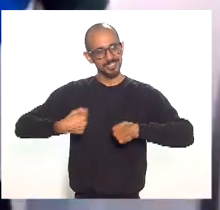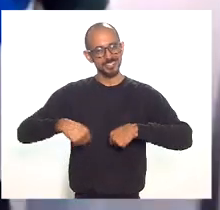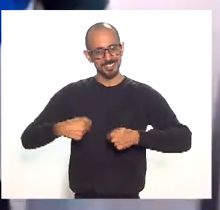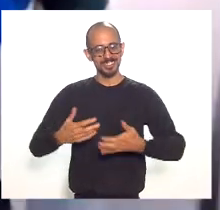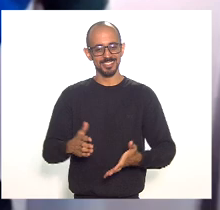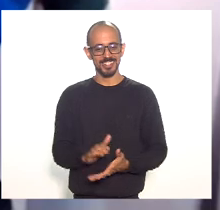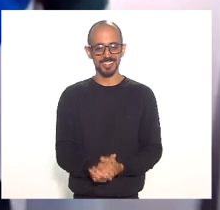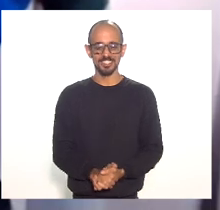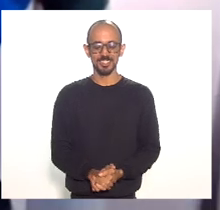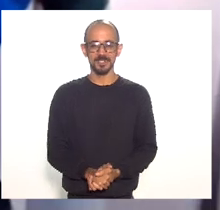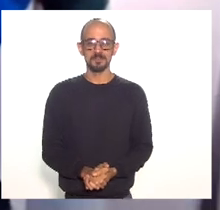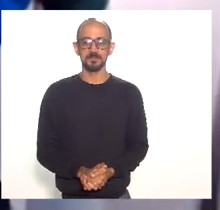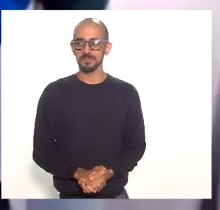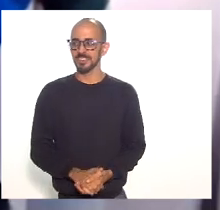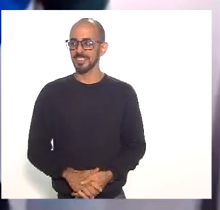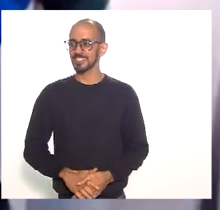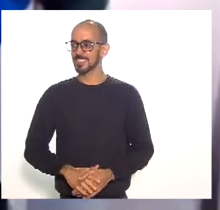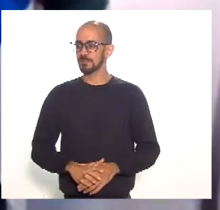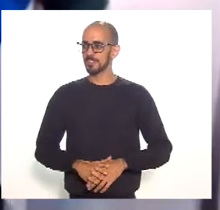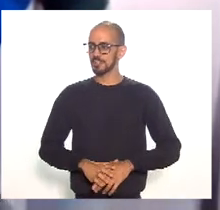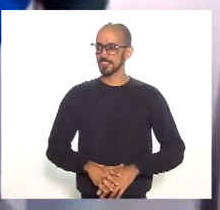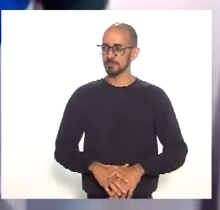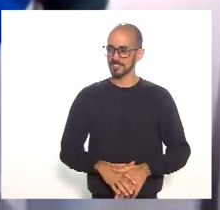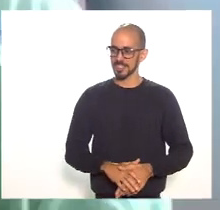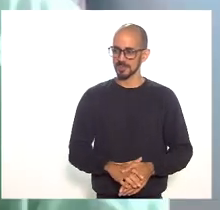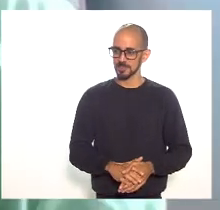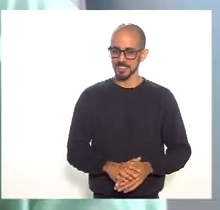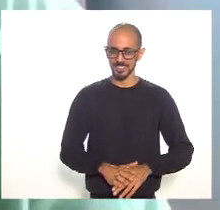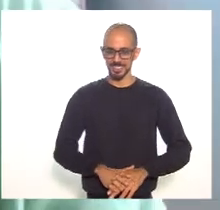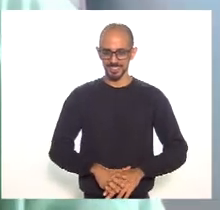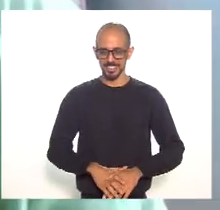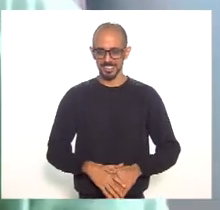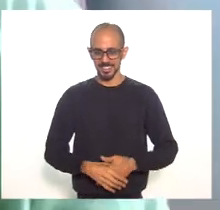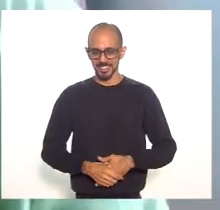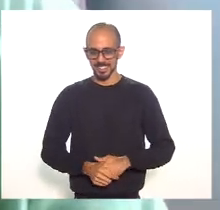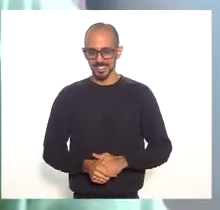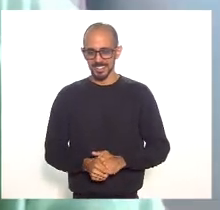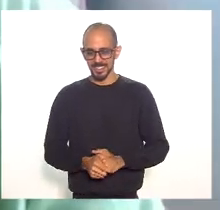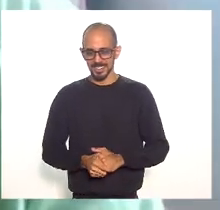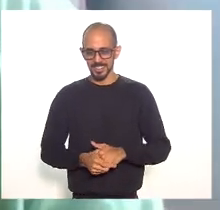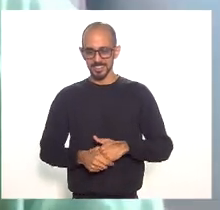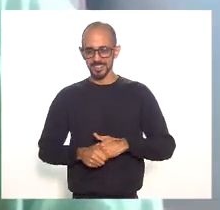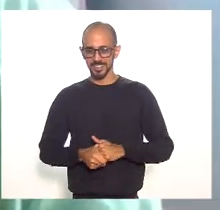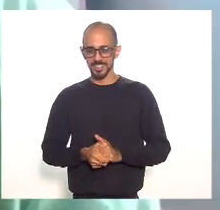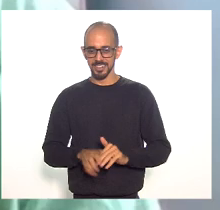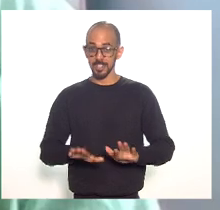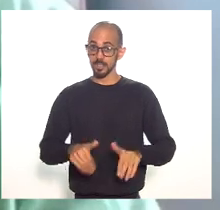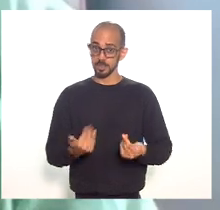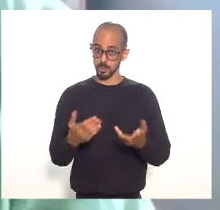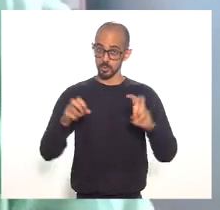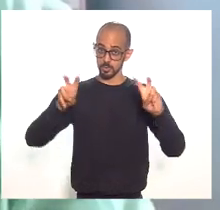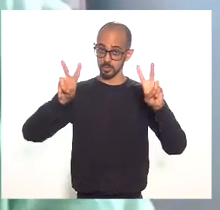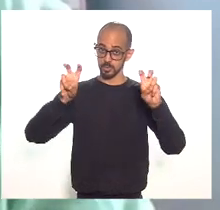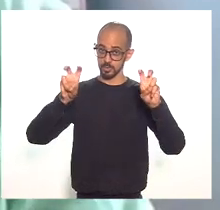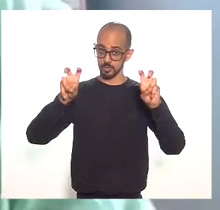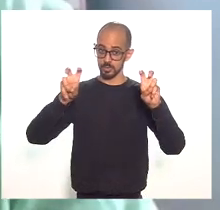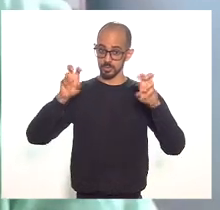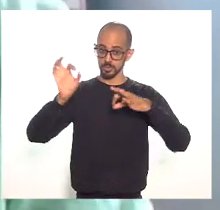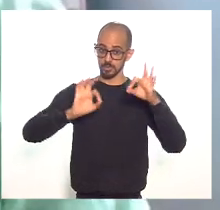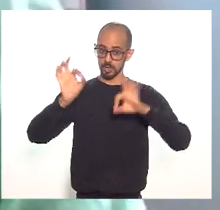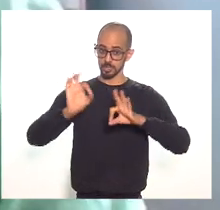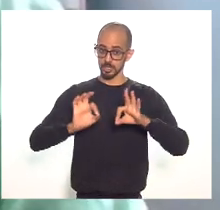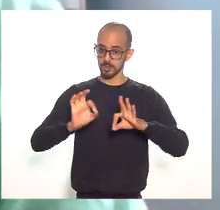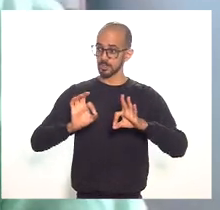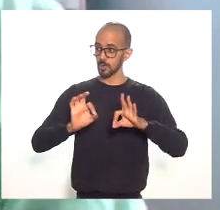Parabéns. Obrigado. Valeu, presidente Jair. Obrigado. Sim, sobre esse projeto,